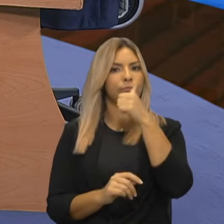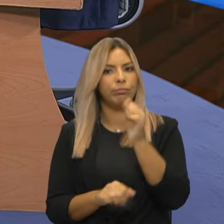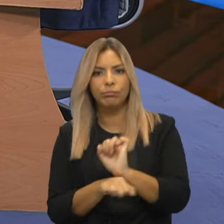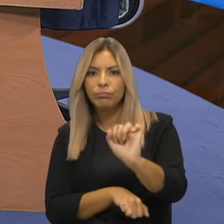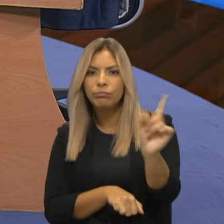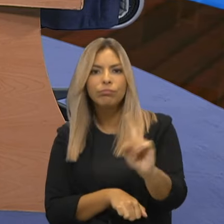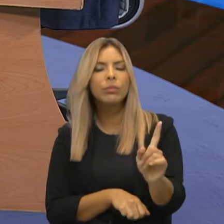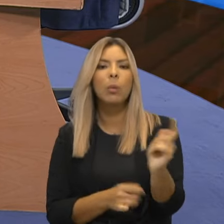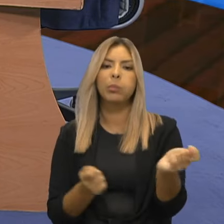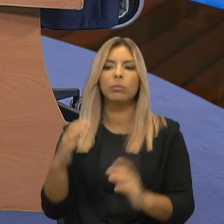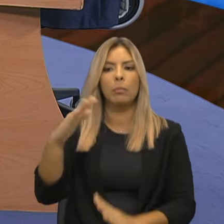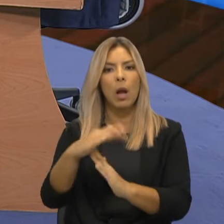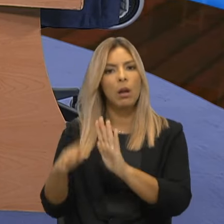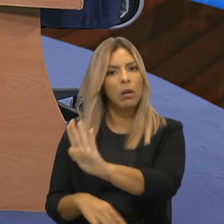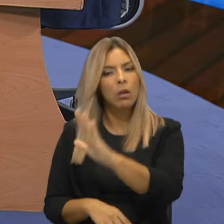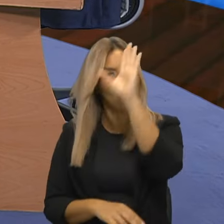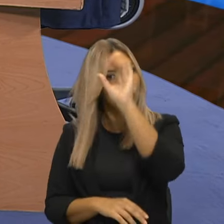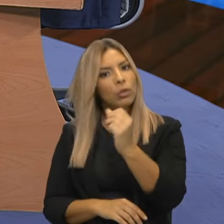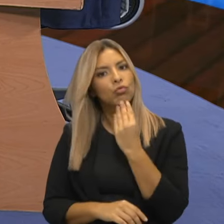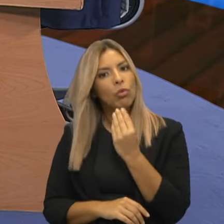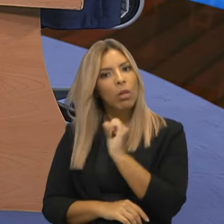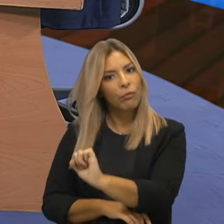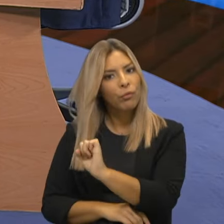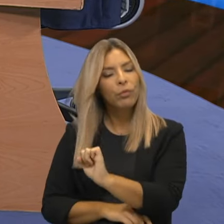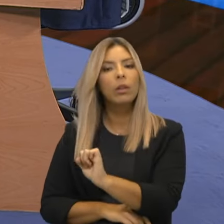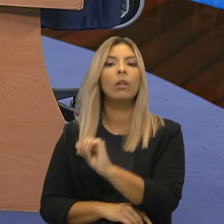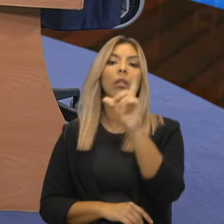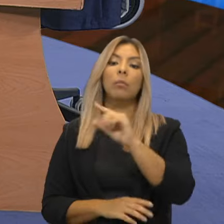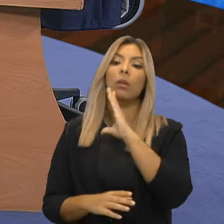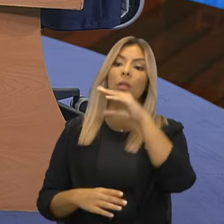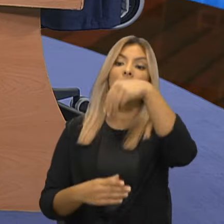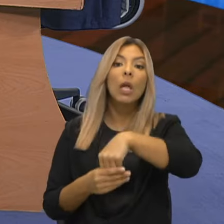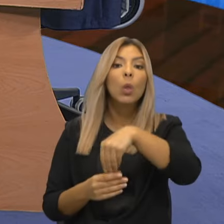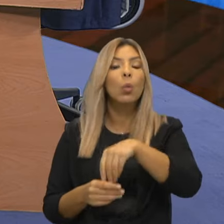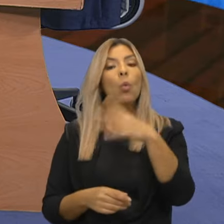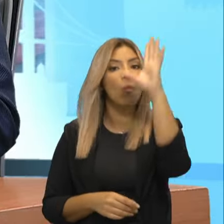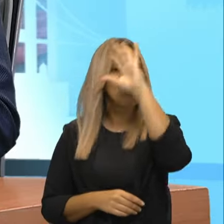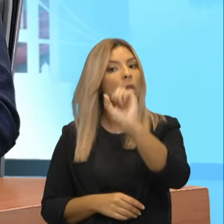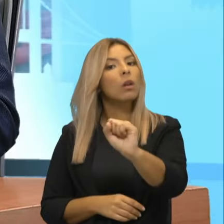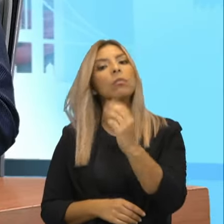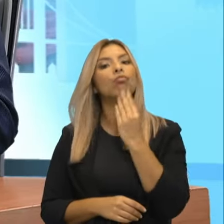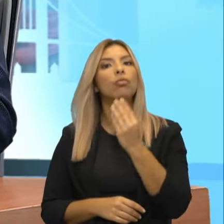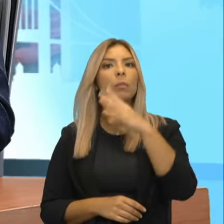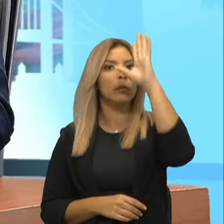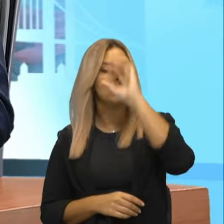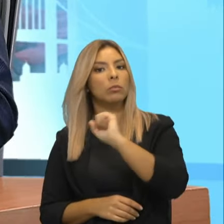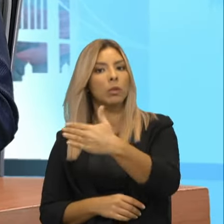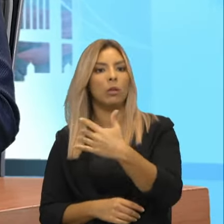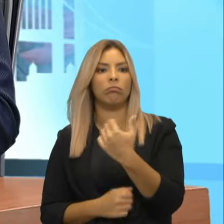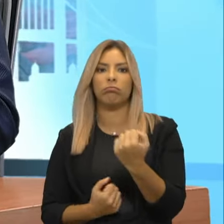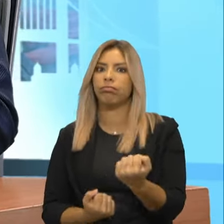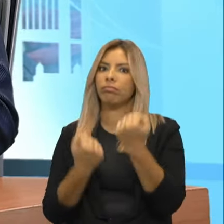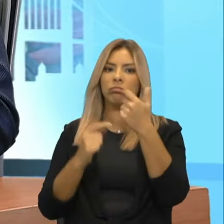as intenções do governo israelita. Dentro da própria Israel existem tensões. Netanyahu é um primeiro-ministro altamente contestado. É